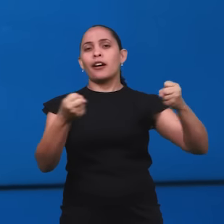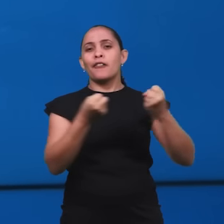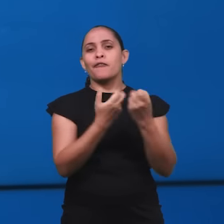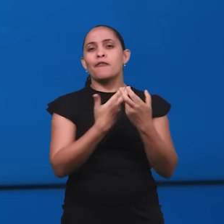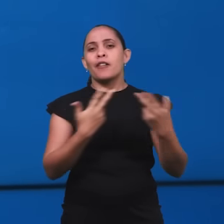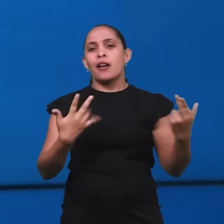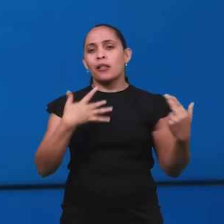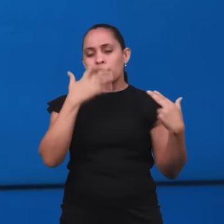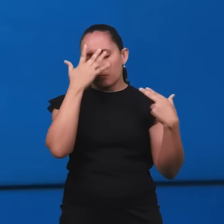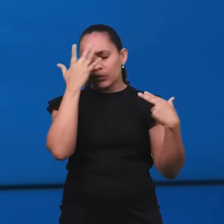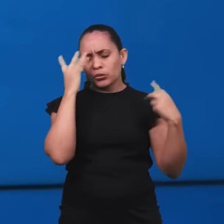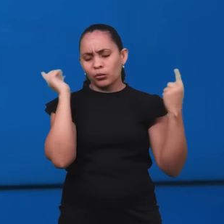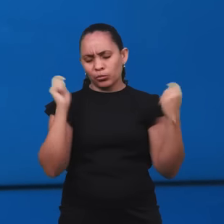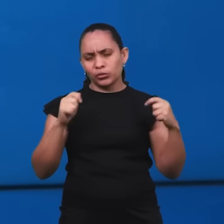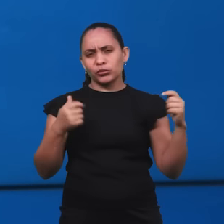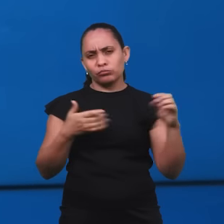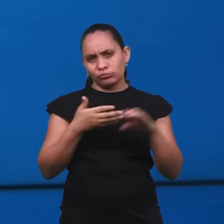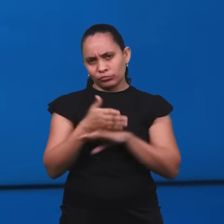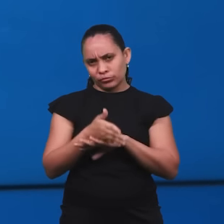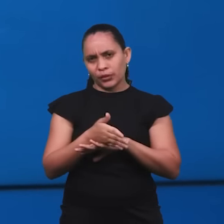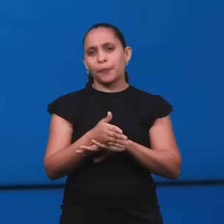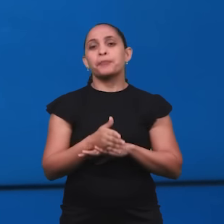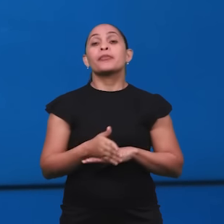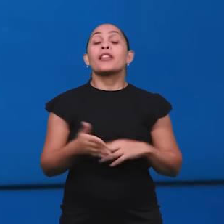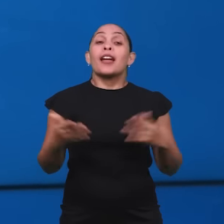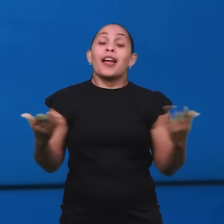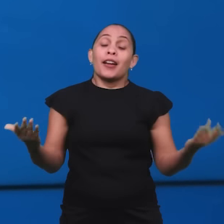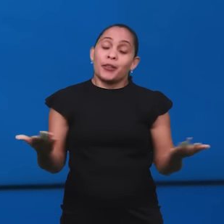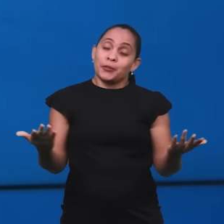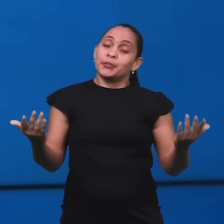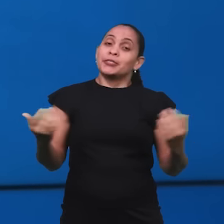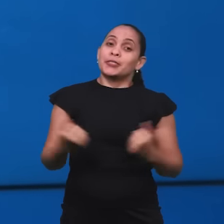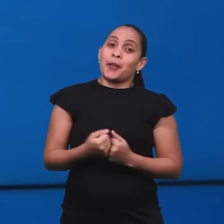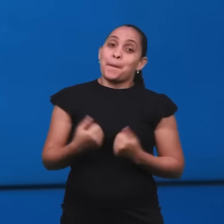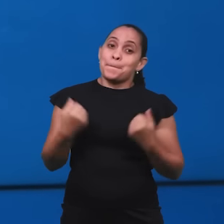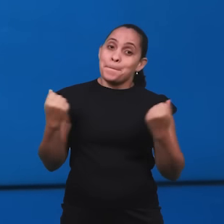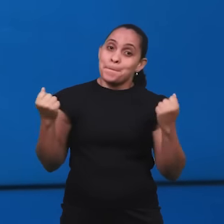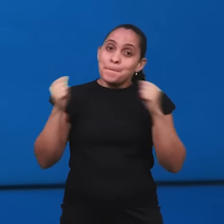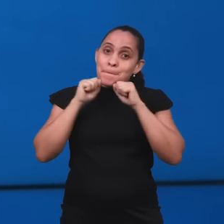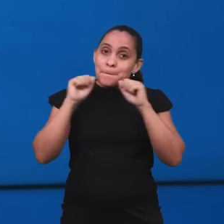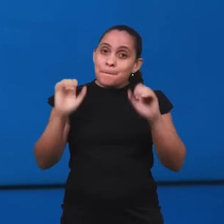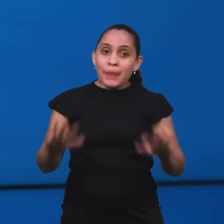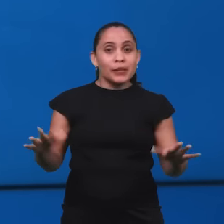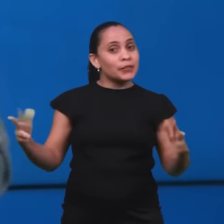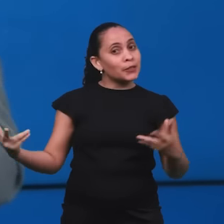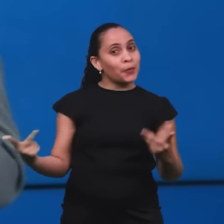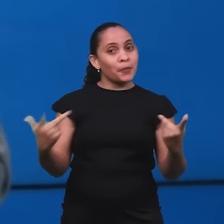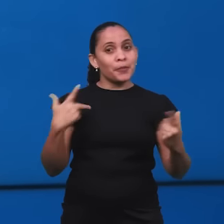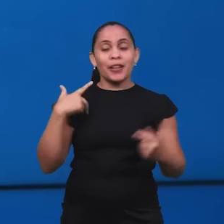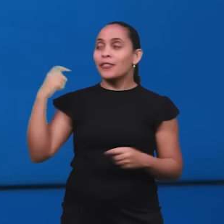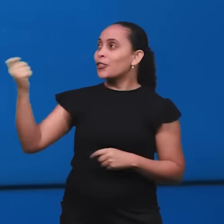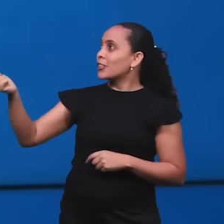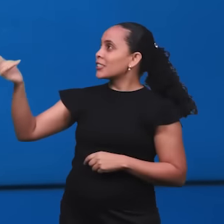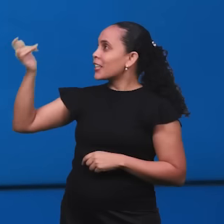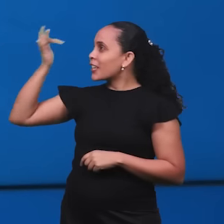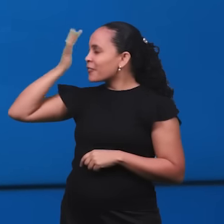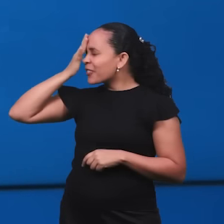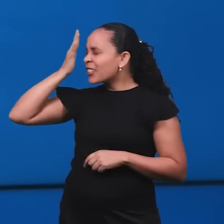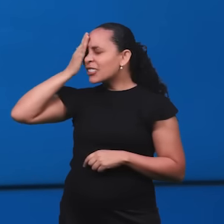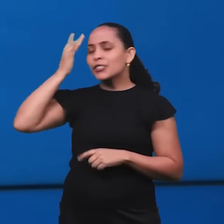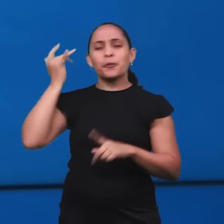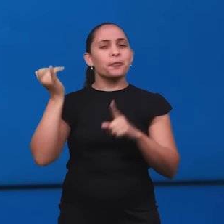muitas pessoas podiam entrar. Então, a grande bênção, né? A grande maravilha, a grande revelação,